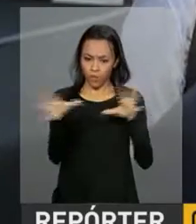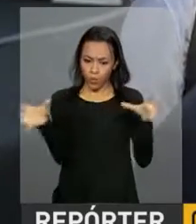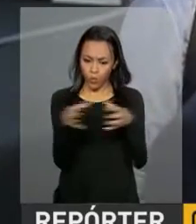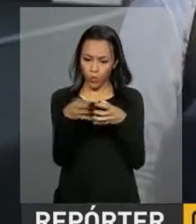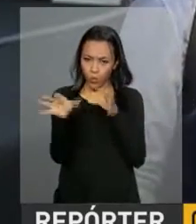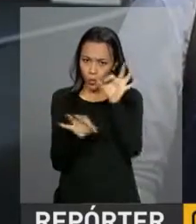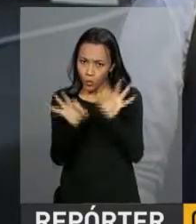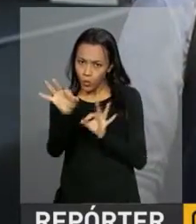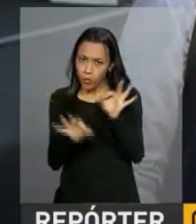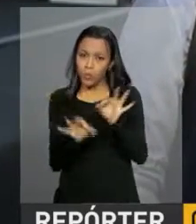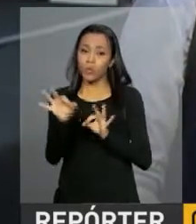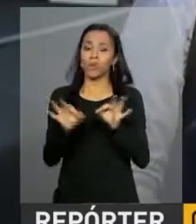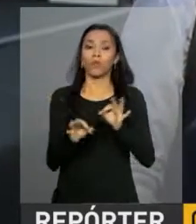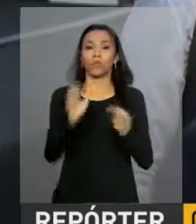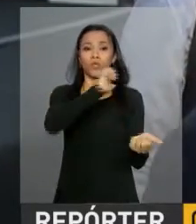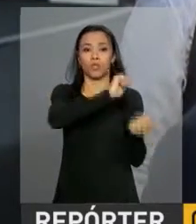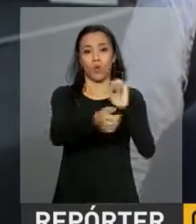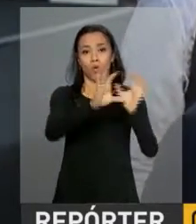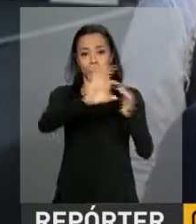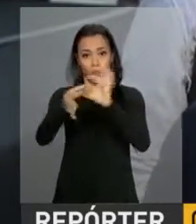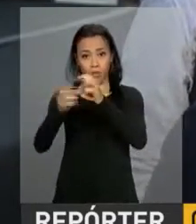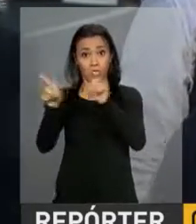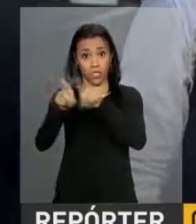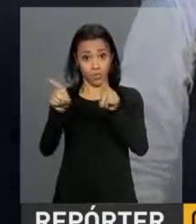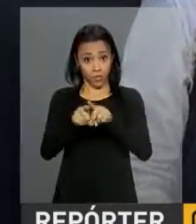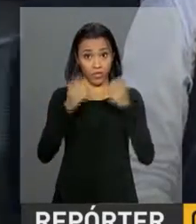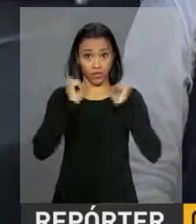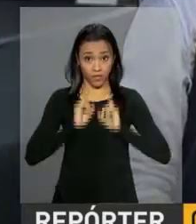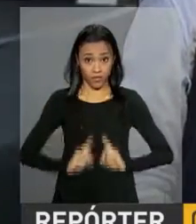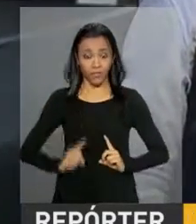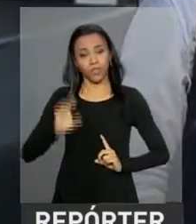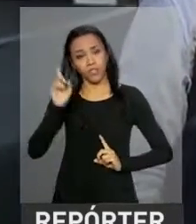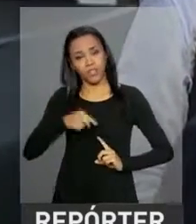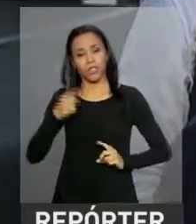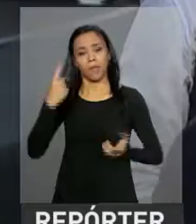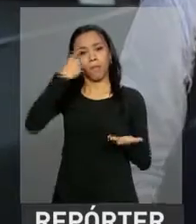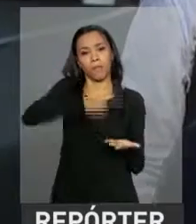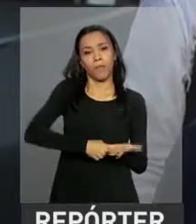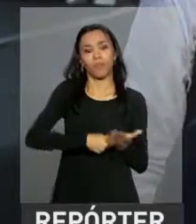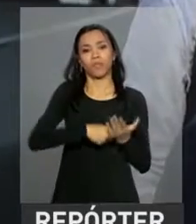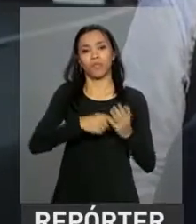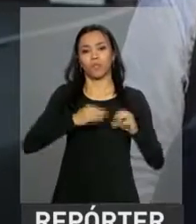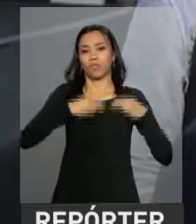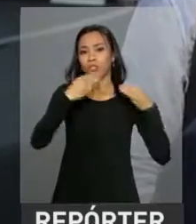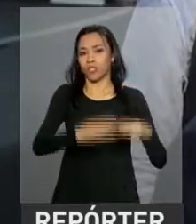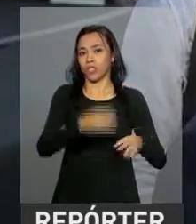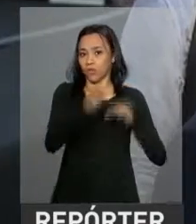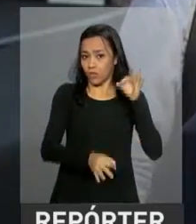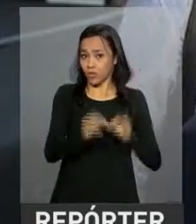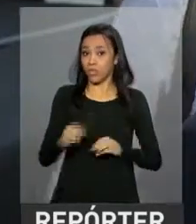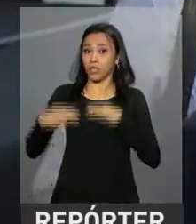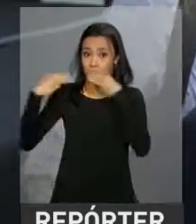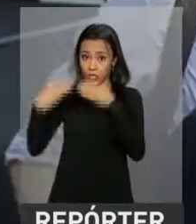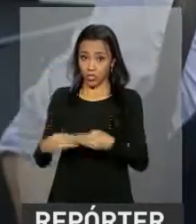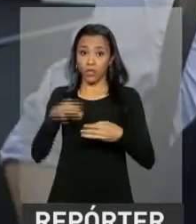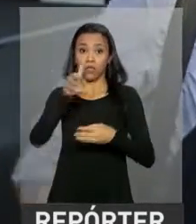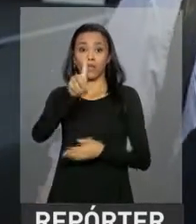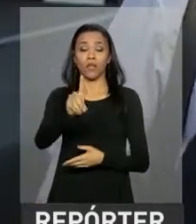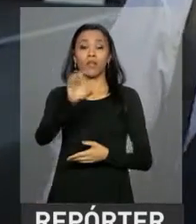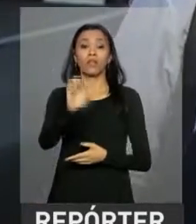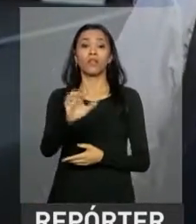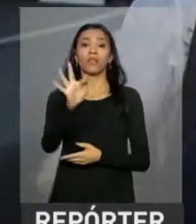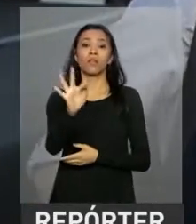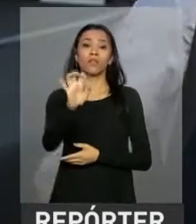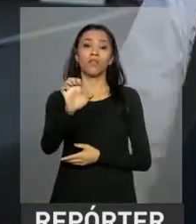Jogos Olímpicos e Paralímpicos, feito pelo governo brasileiro, através do Ministério da Justiça, Ministério da Defesa, ele foi